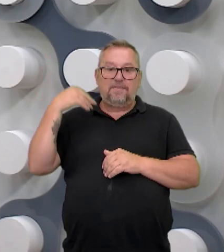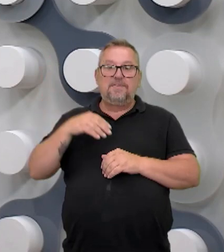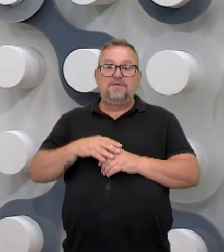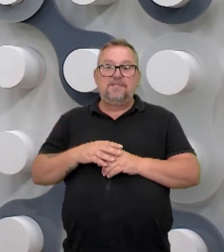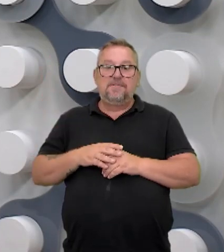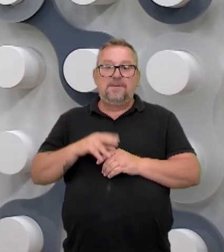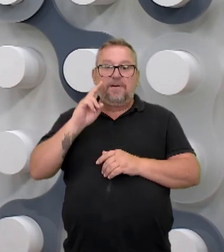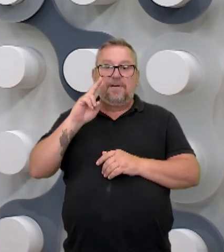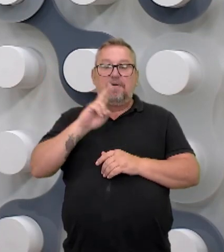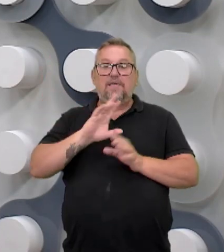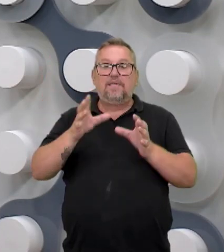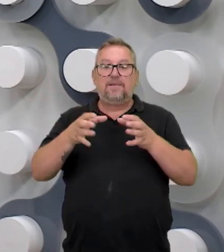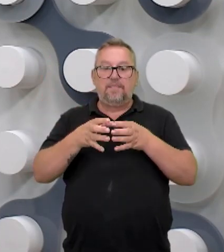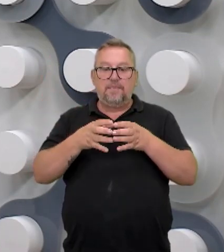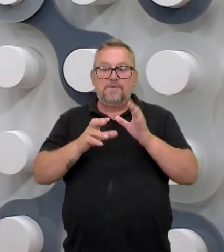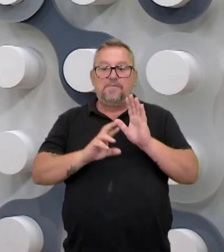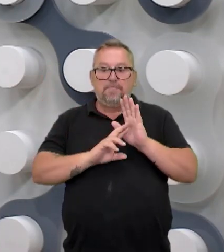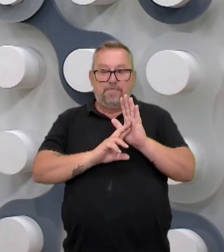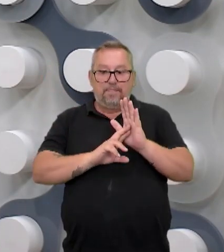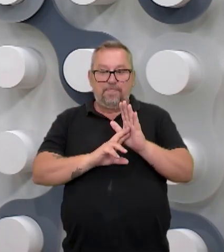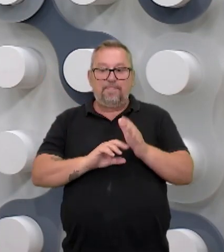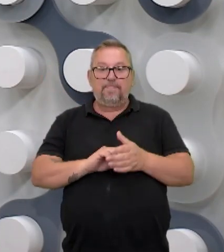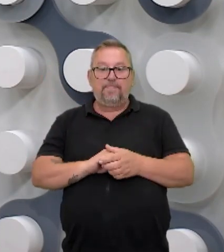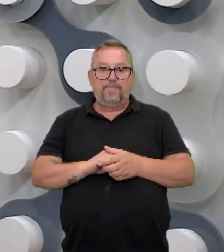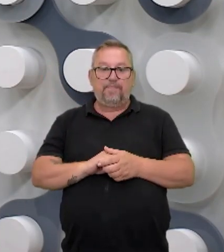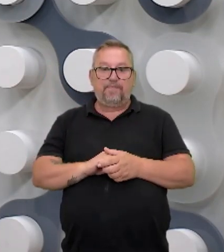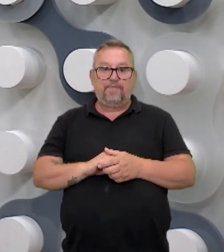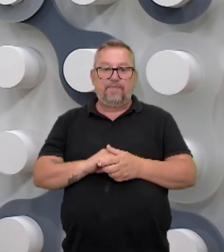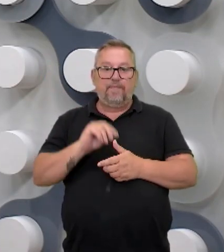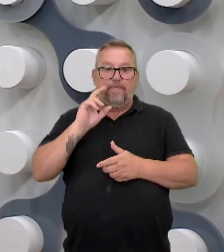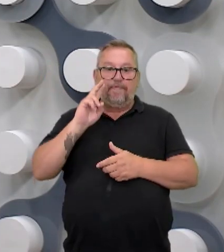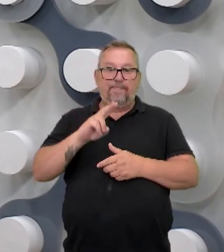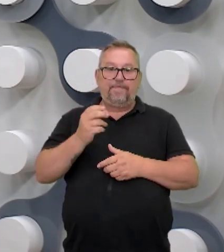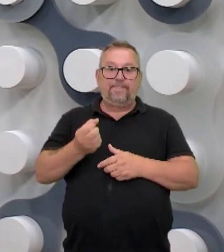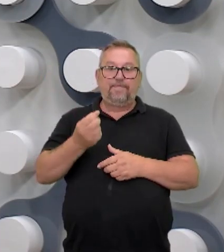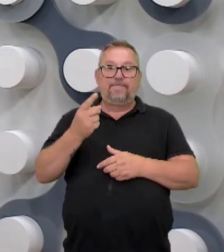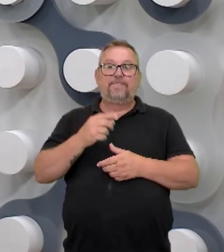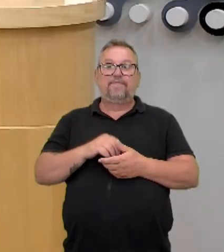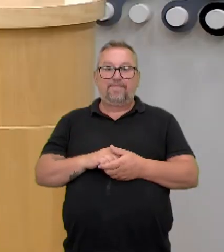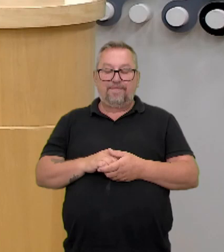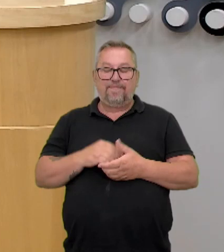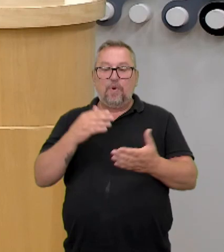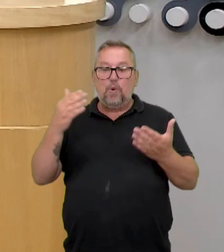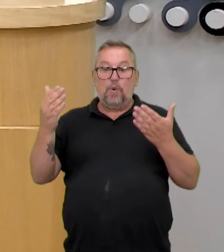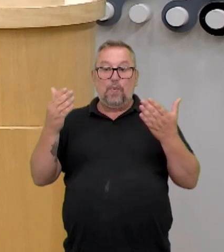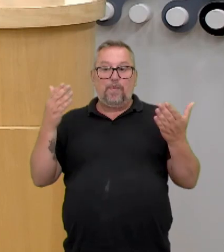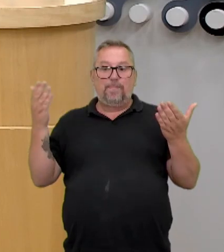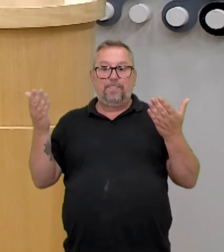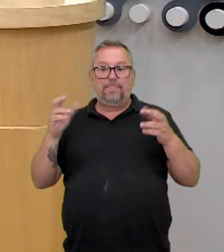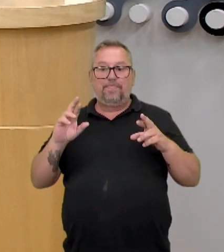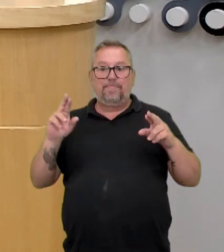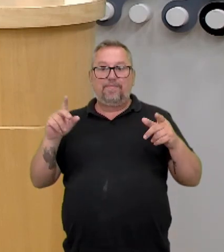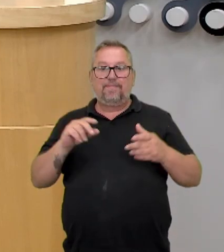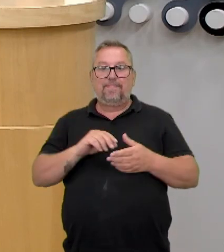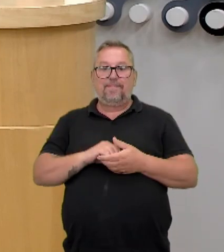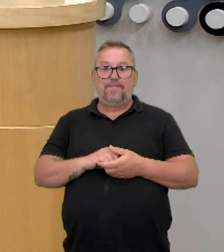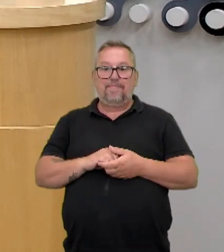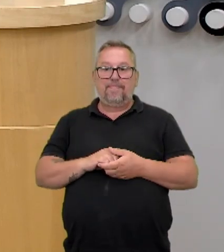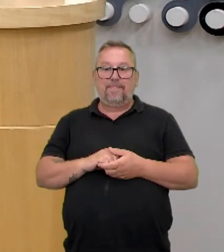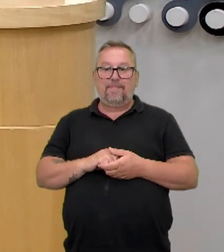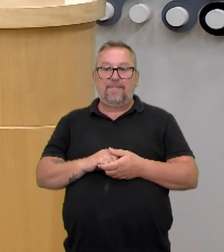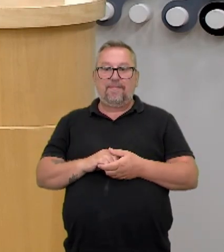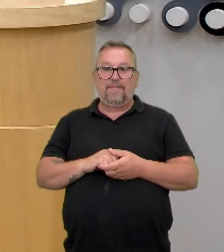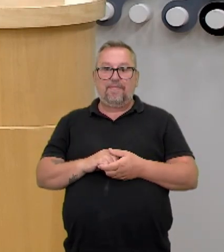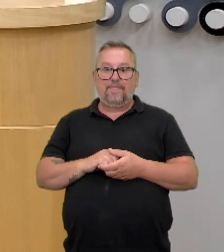e veja quais grupos estão representados na tela. E aí você olha hoje como uma diversidade, né? Não tá bom ainda, tá? Não